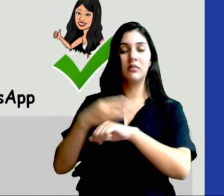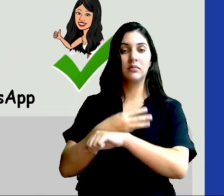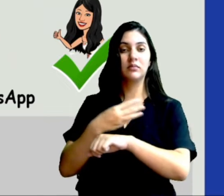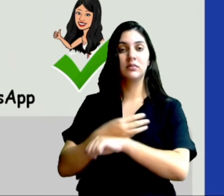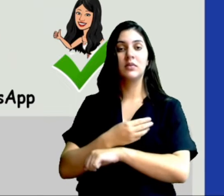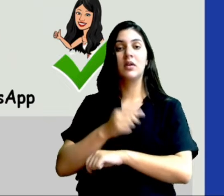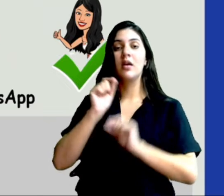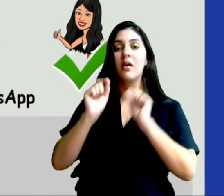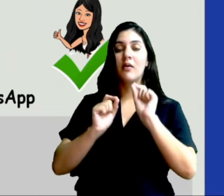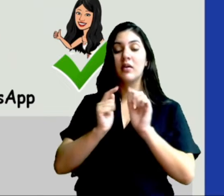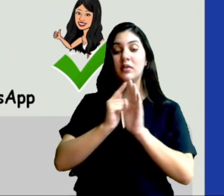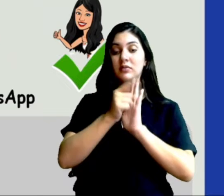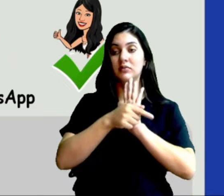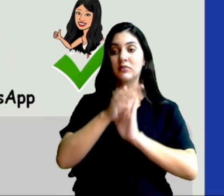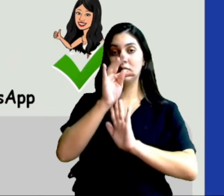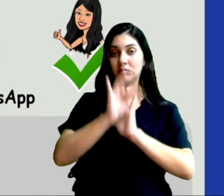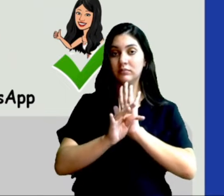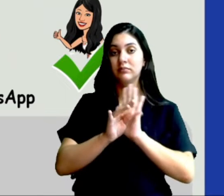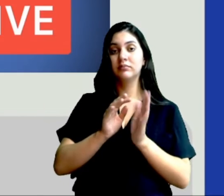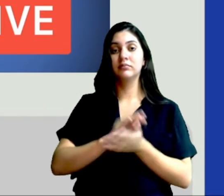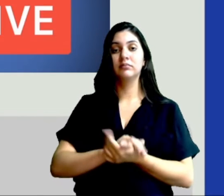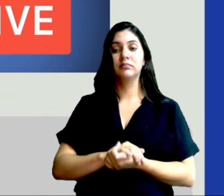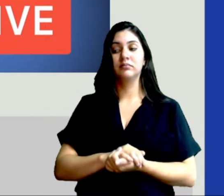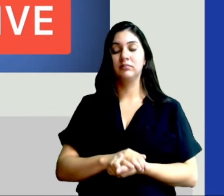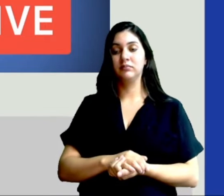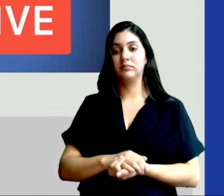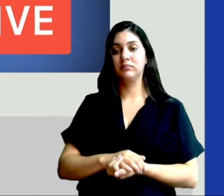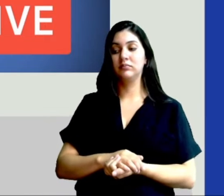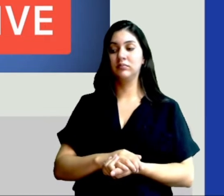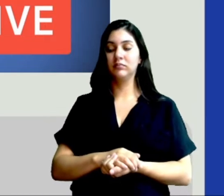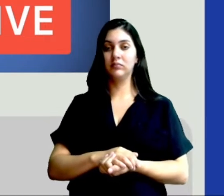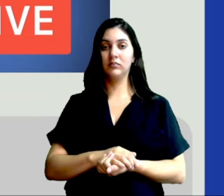certo? São gêneros textuais.